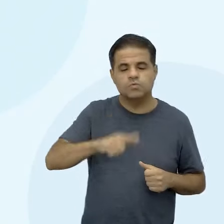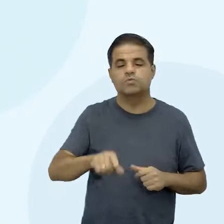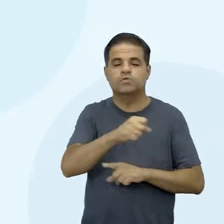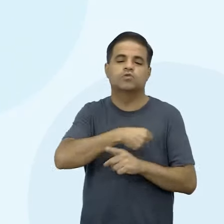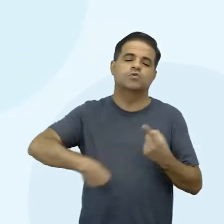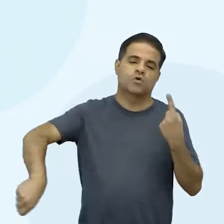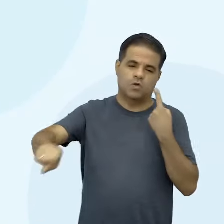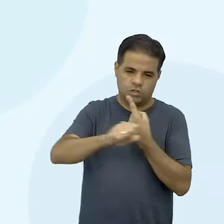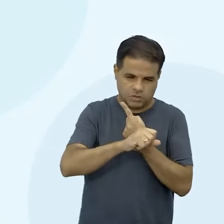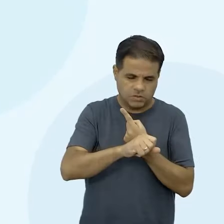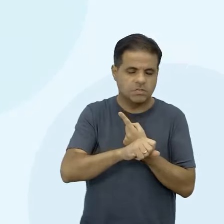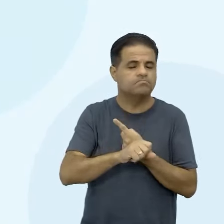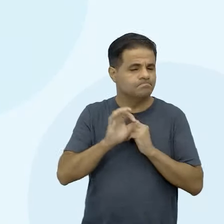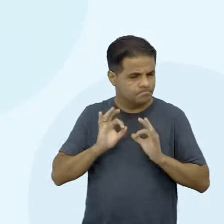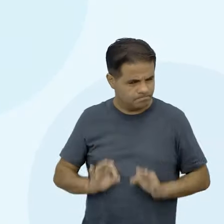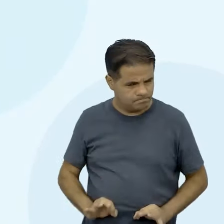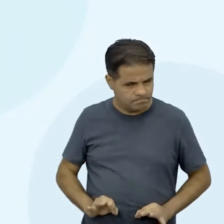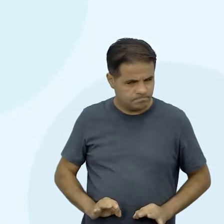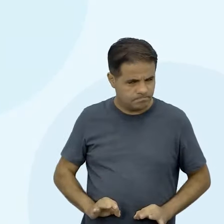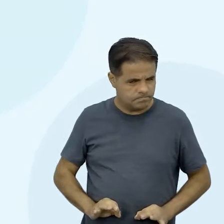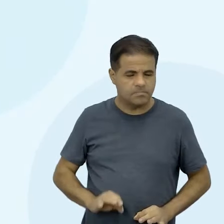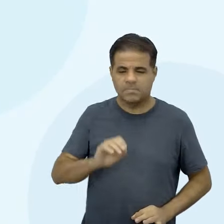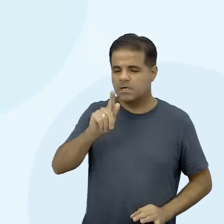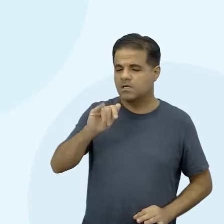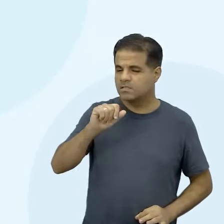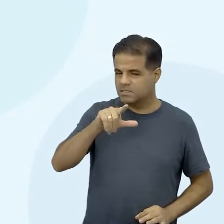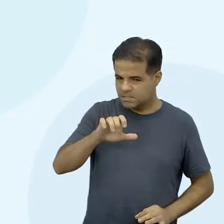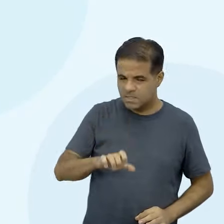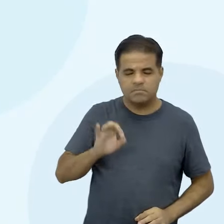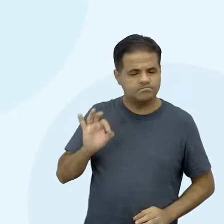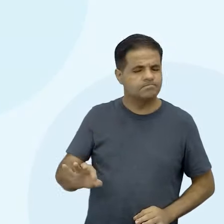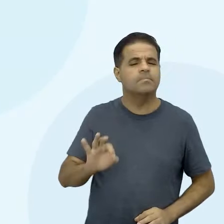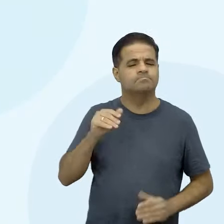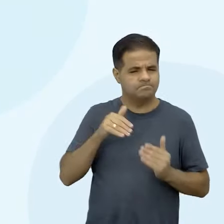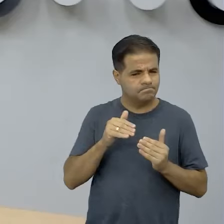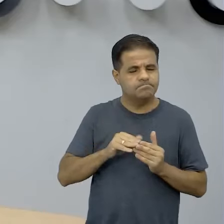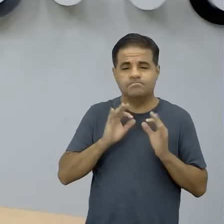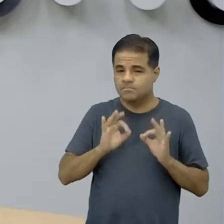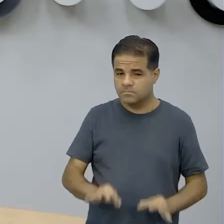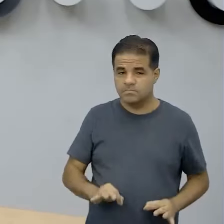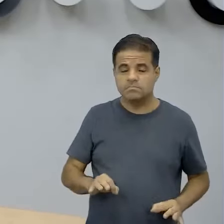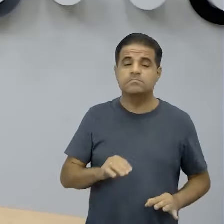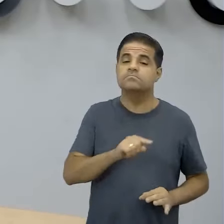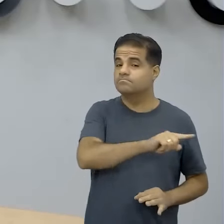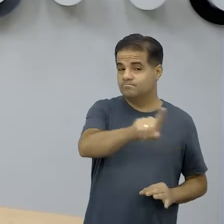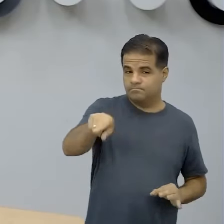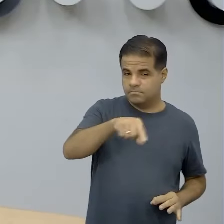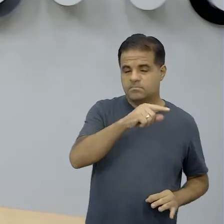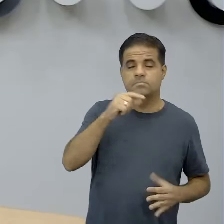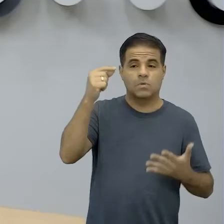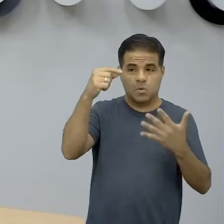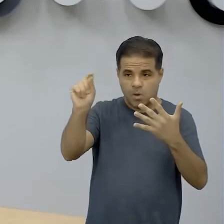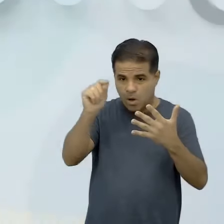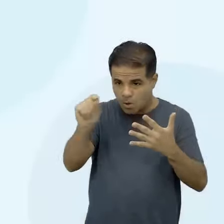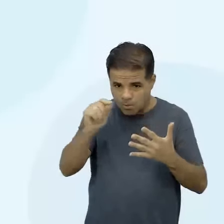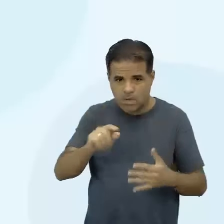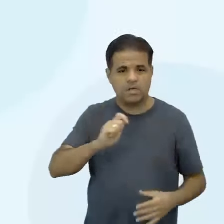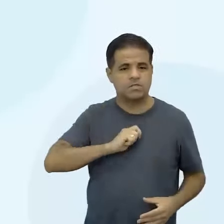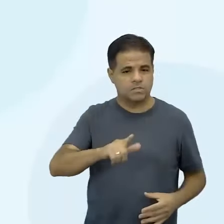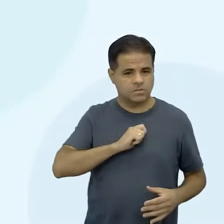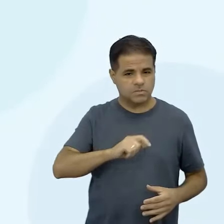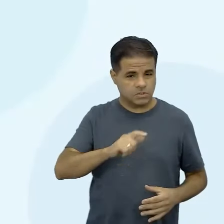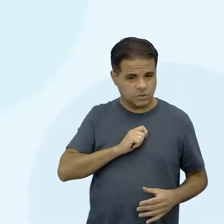de sociologia, certo, Gisele? Certo, Vanderlei. Então quer dizer que os que estão grifados, né, de azulzinho